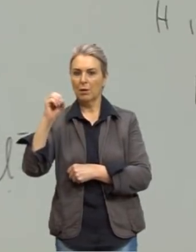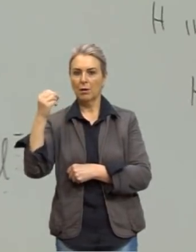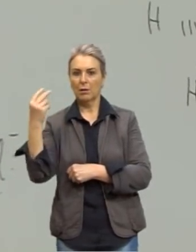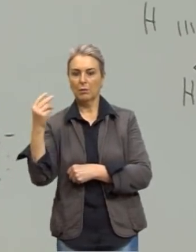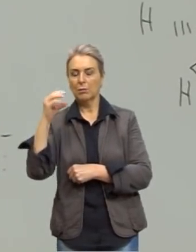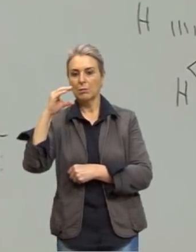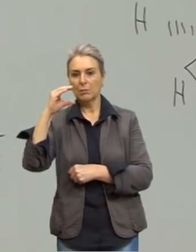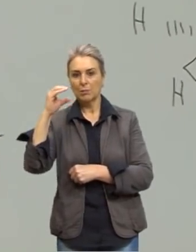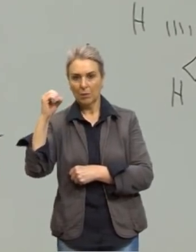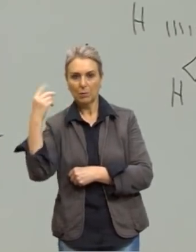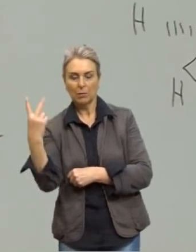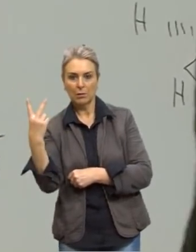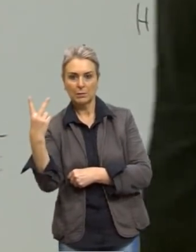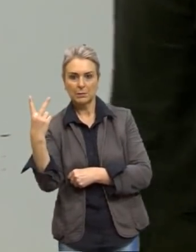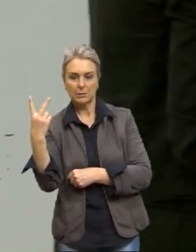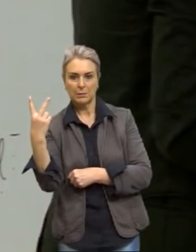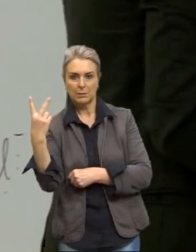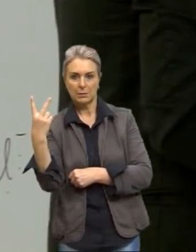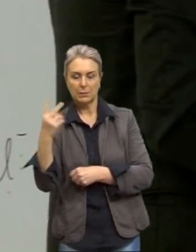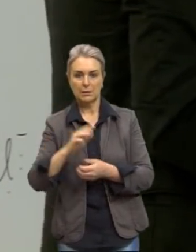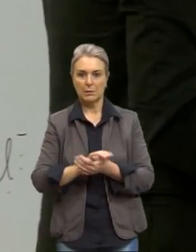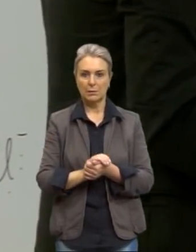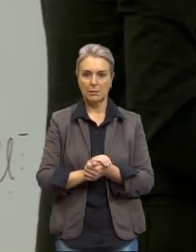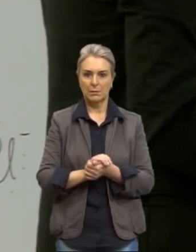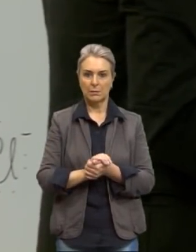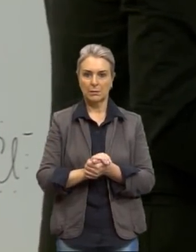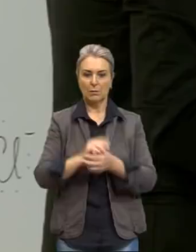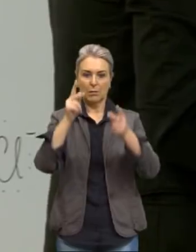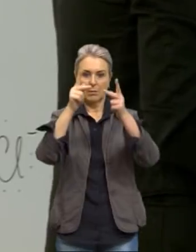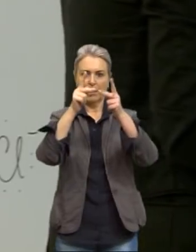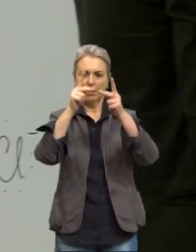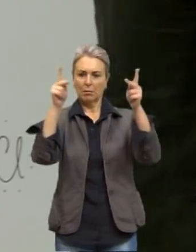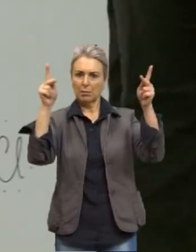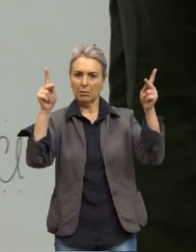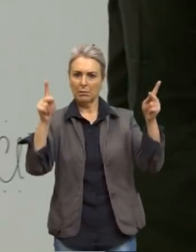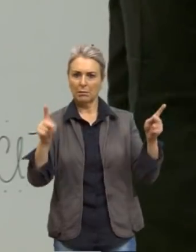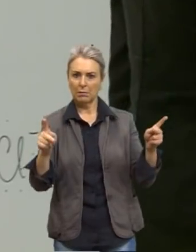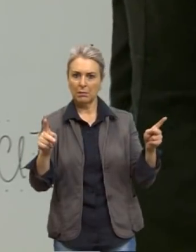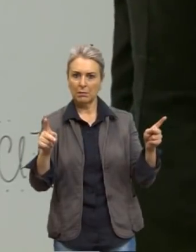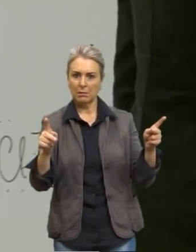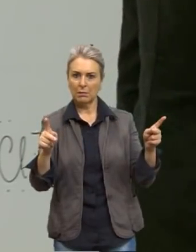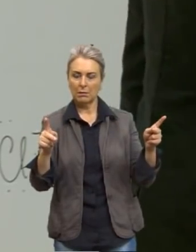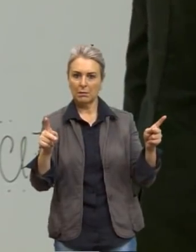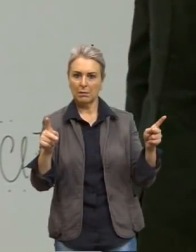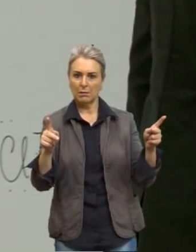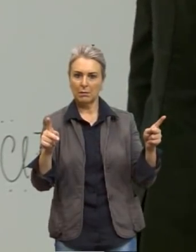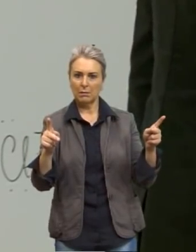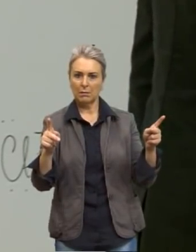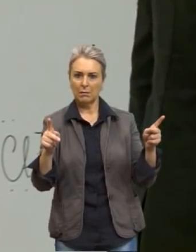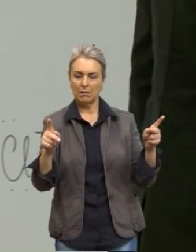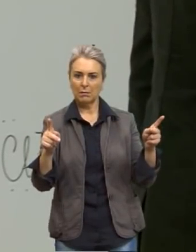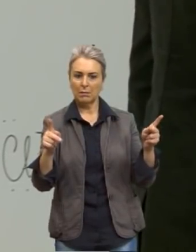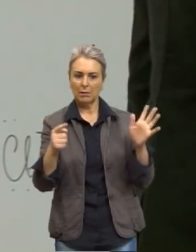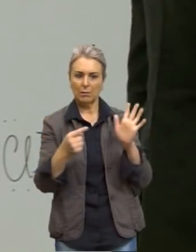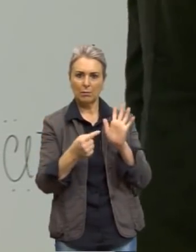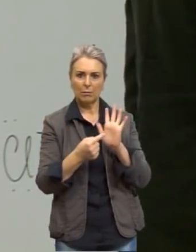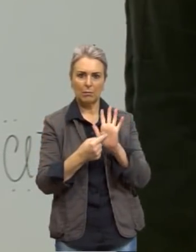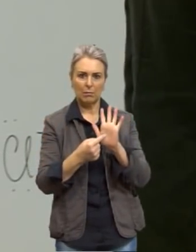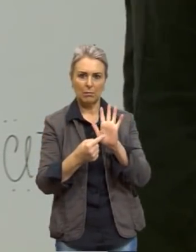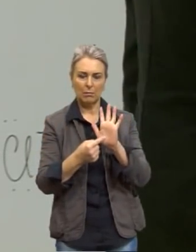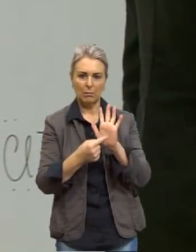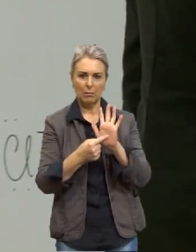que é esse assim e na tabela que que eu vou fazer ó eu tenho um momento nesse